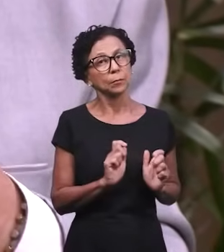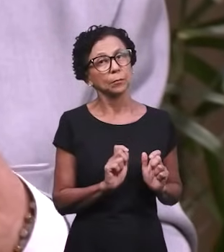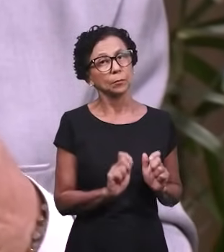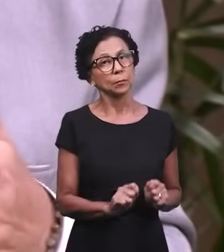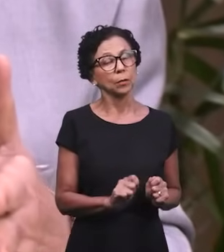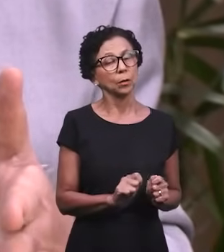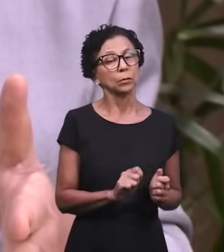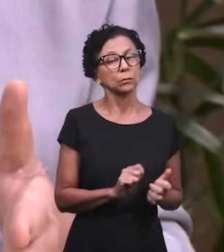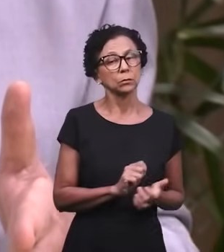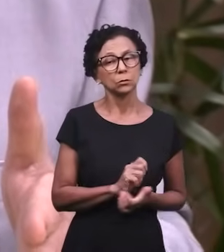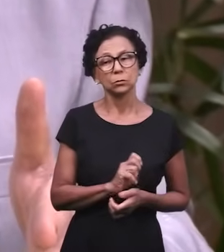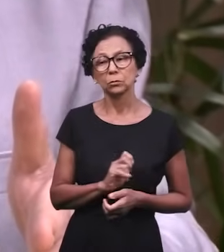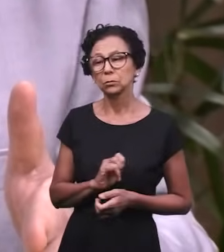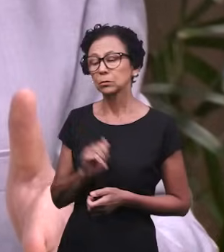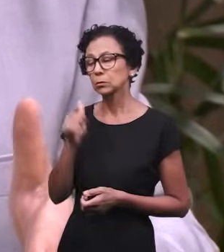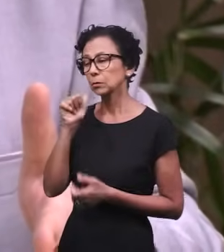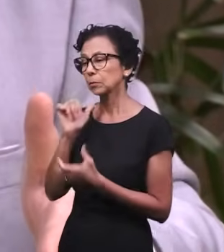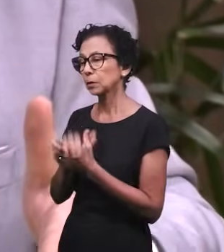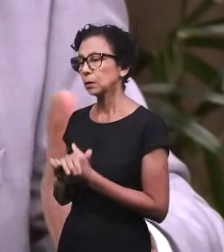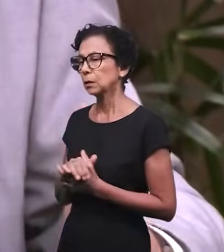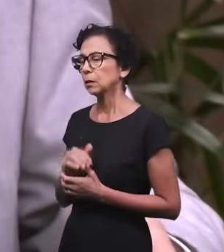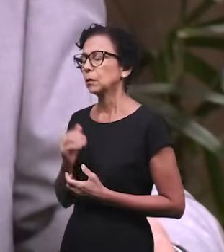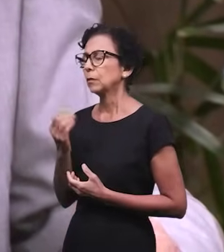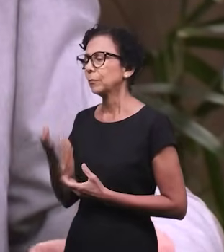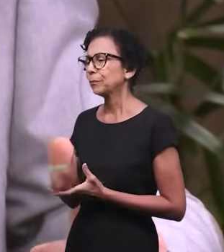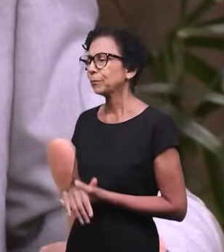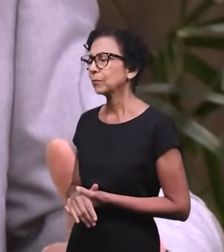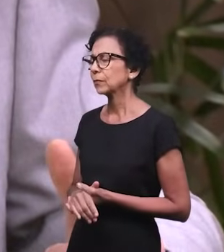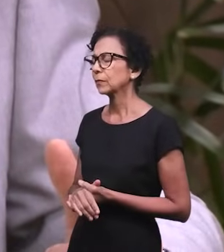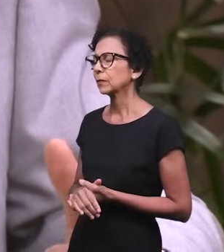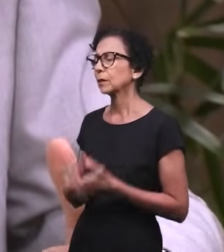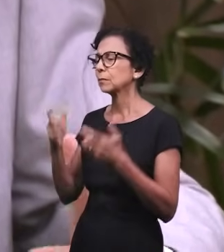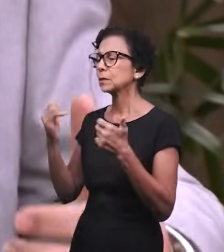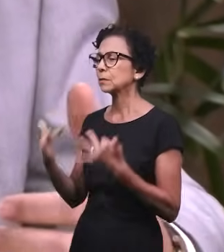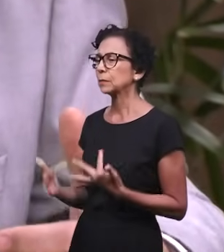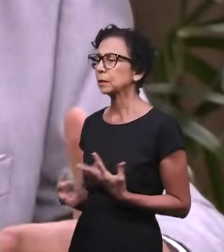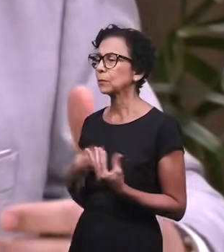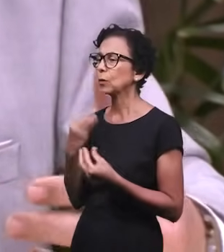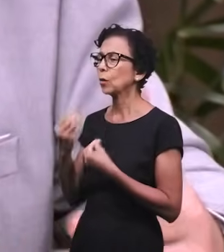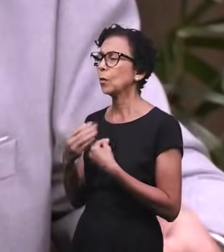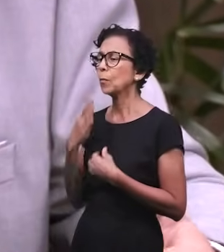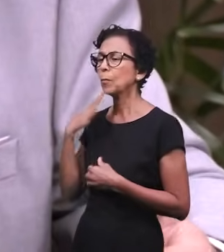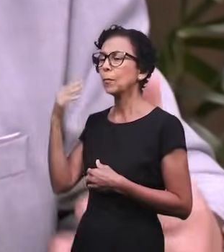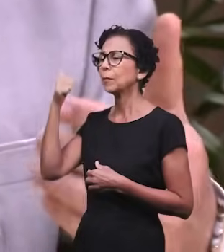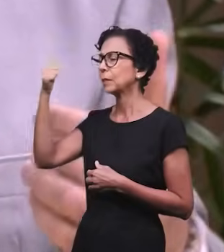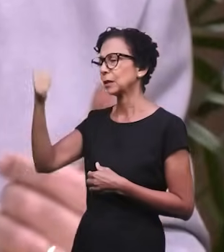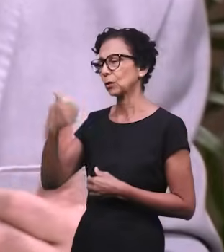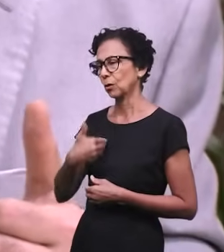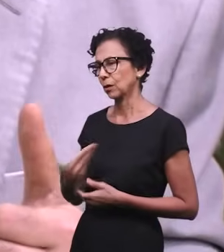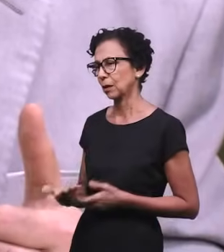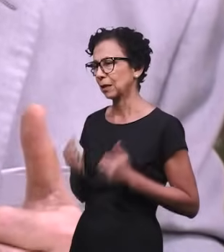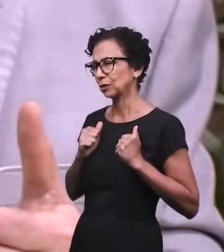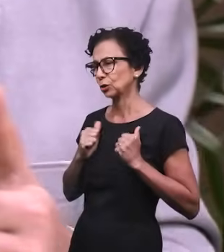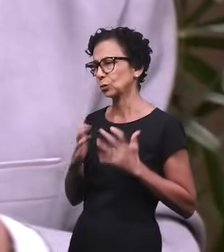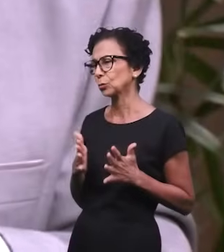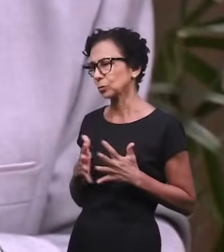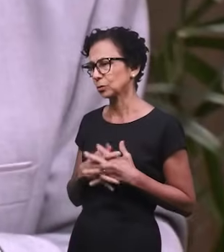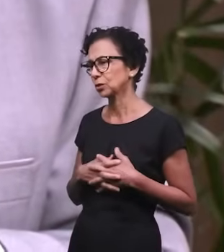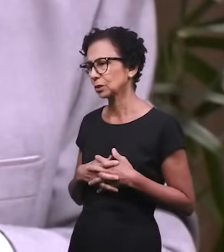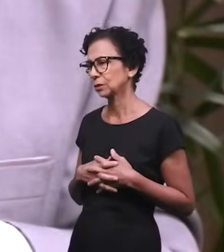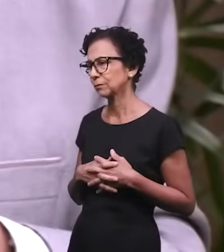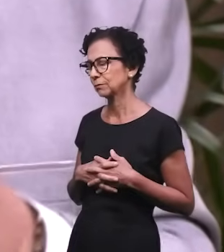orientação da palavra e diz assim como é que eu posso ser um marido melhor para você o que em mim não te agrada porque às vezes ele não tá percebendo ele não tem